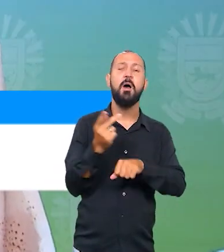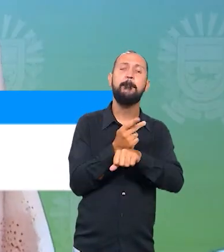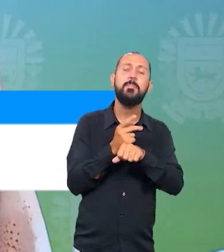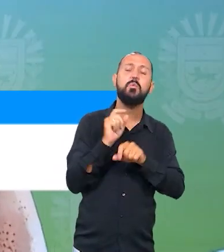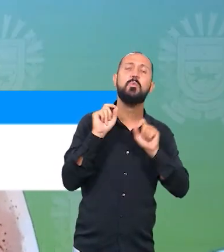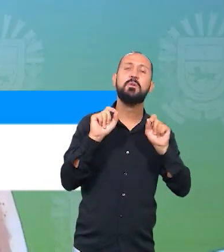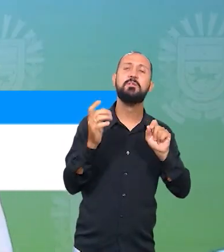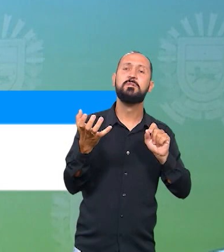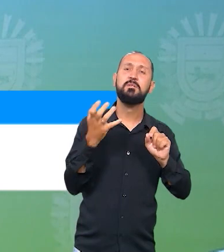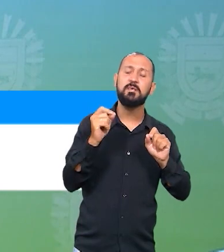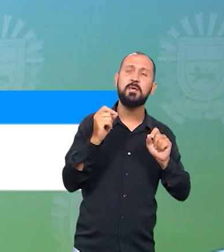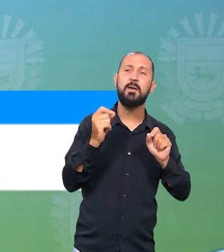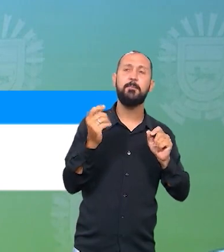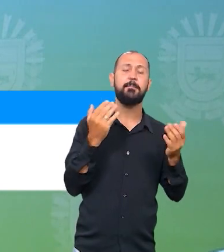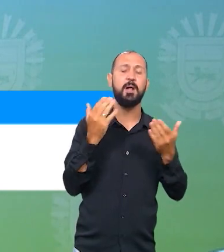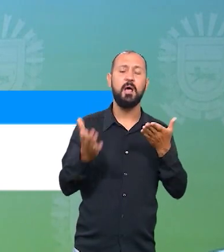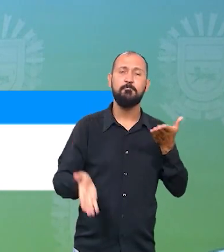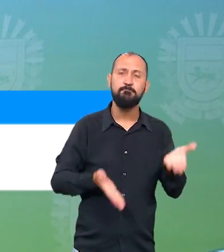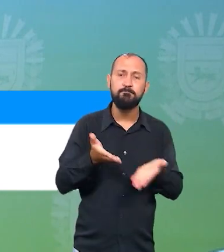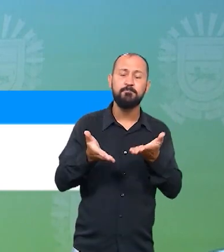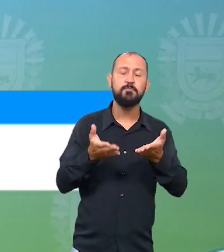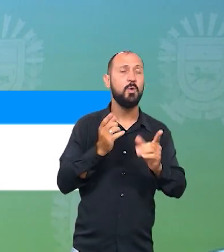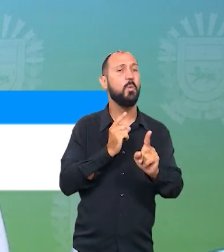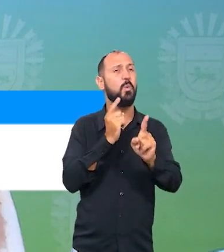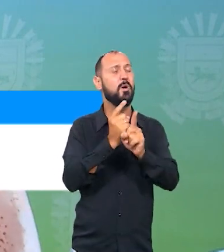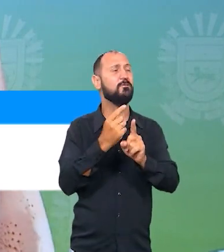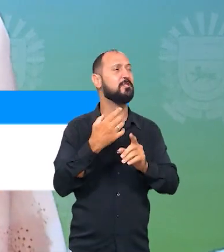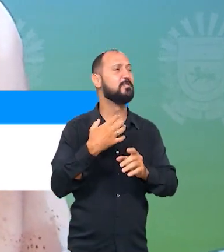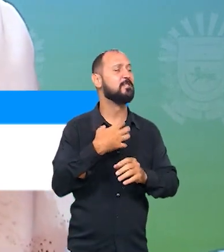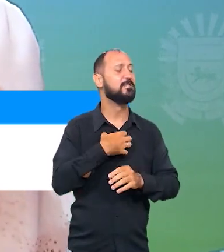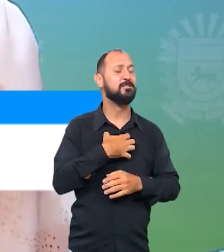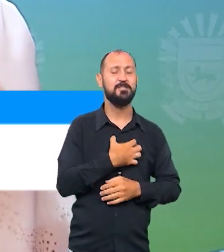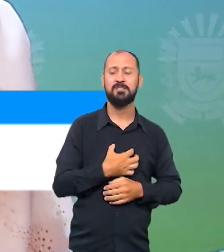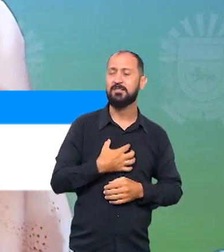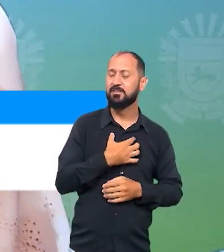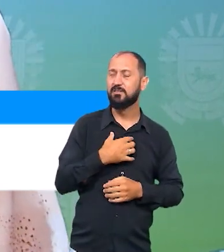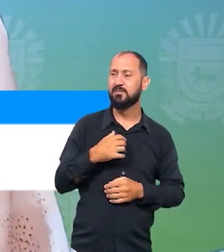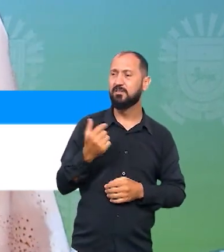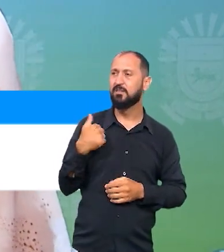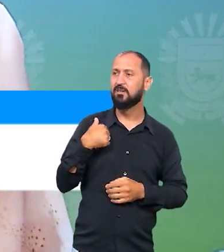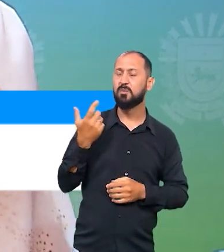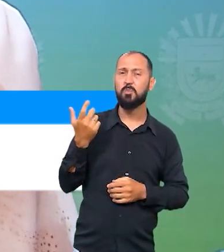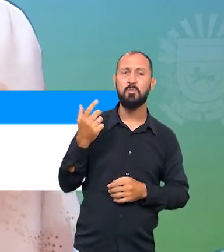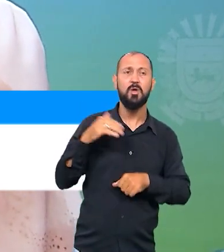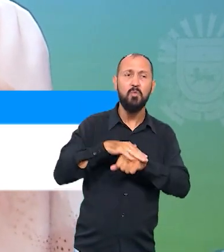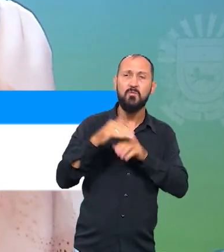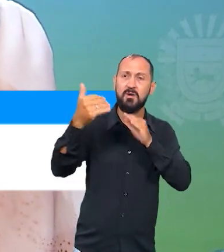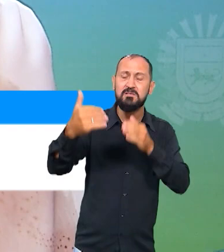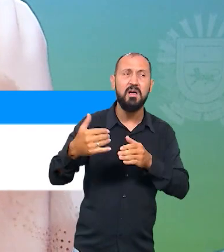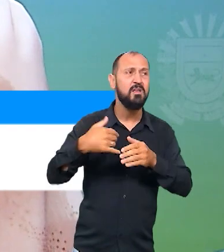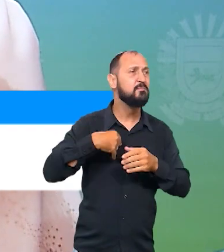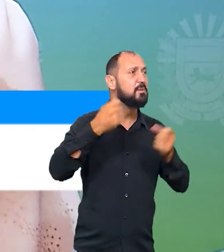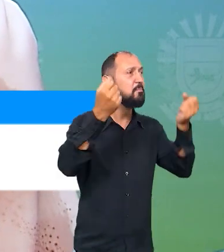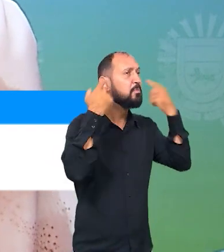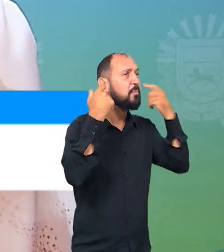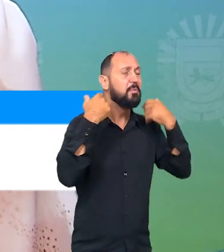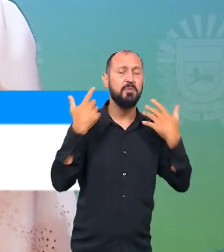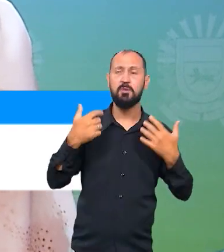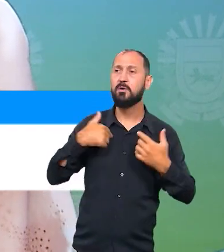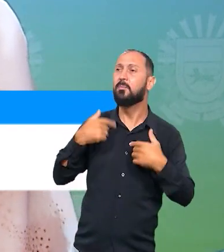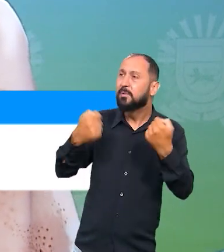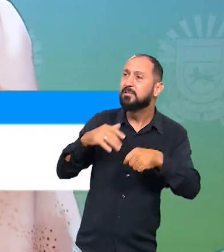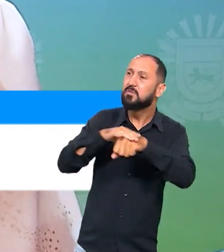principal busca para a terapia é o incômodo, do não ser ouvido. Eu preciso